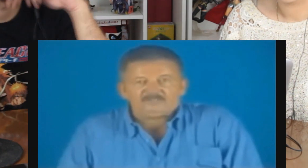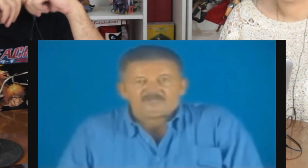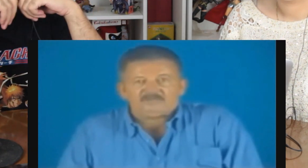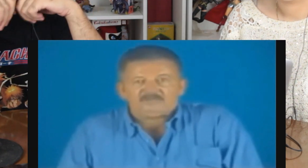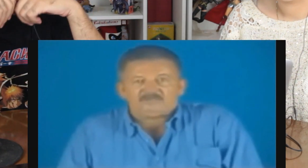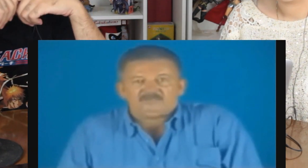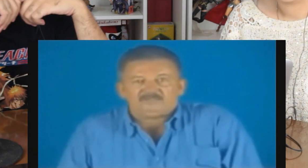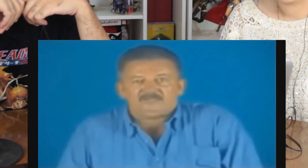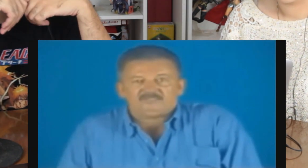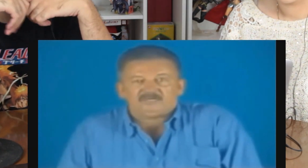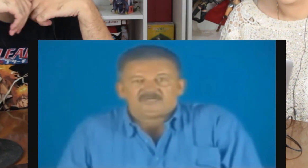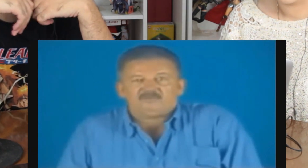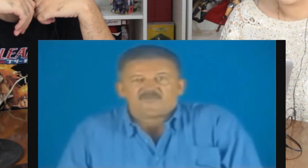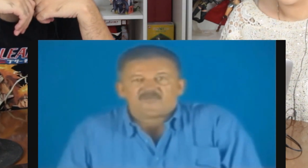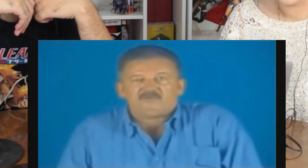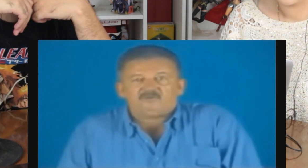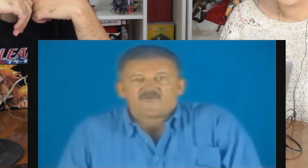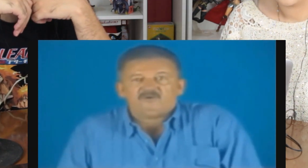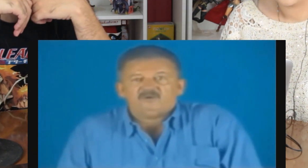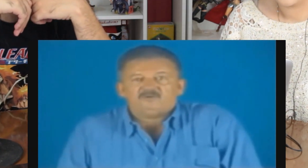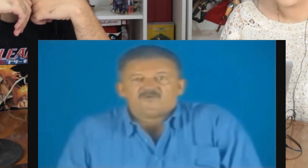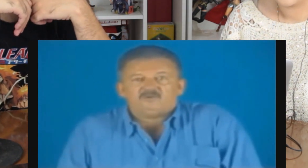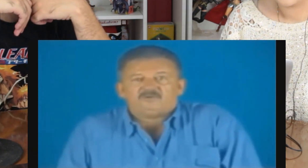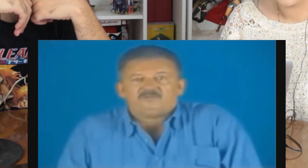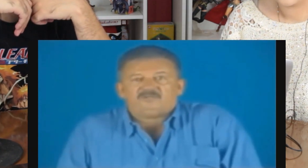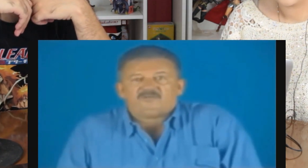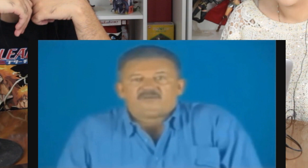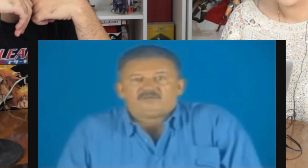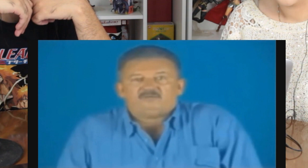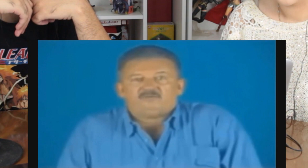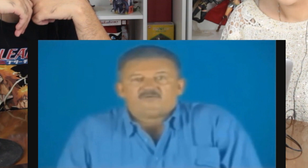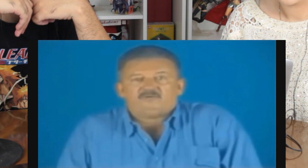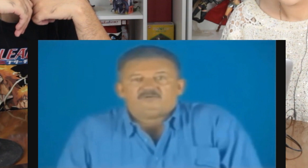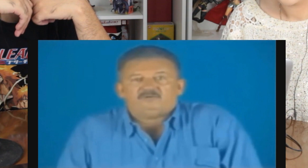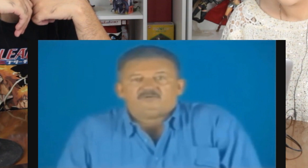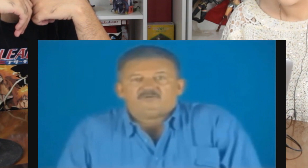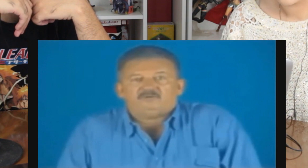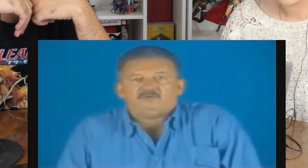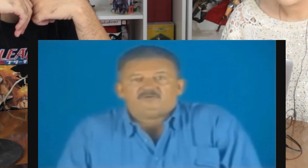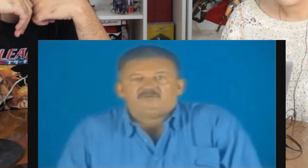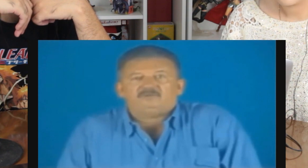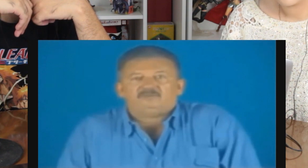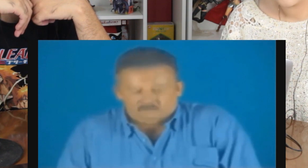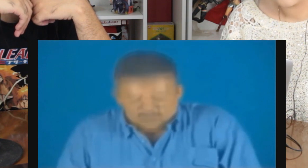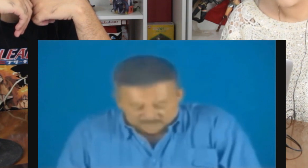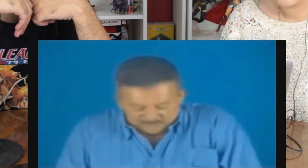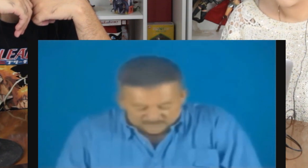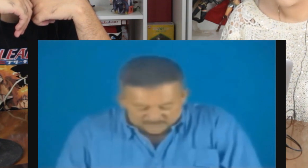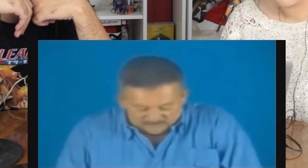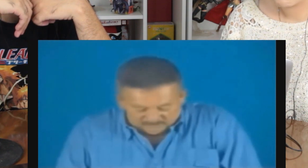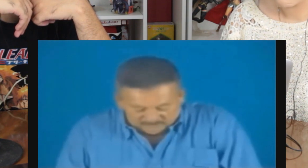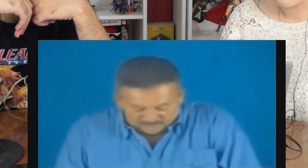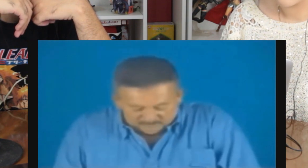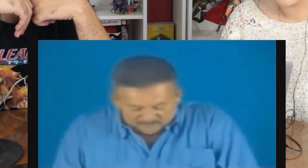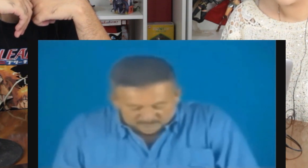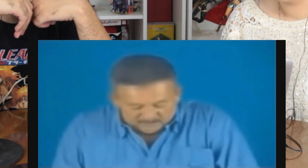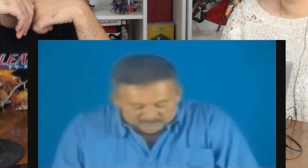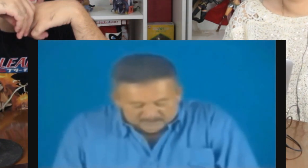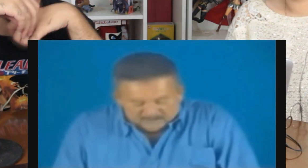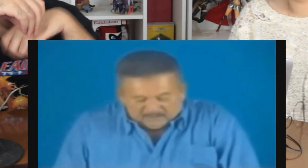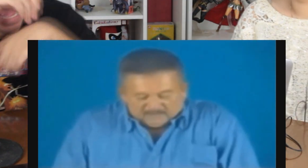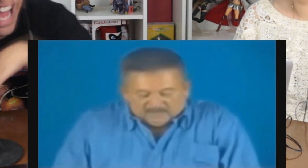Caros amigos e amigas da cidade do interior, sou candidato a vereador. Como foi já,